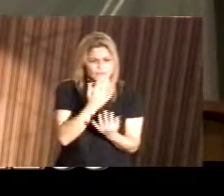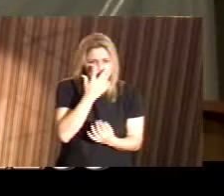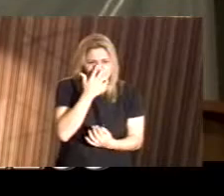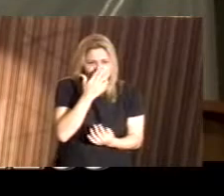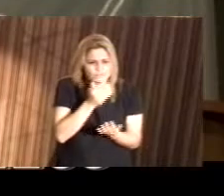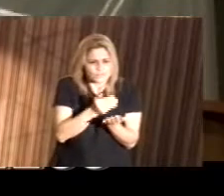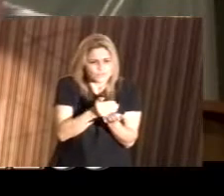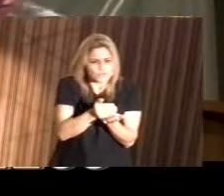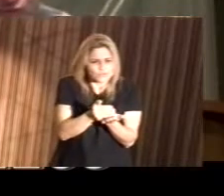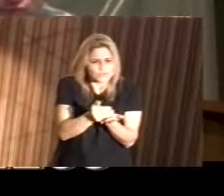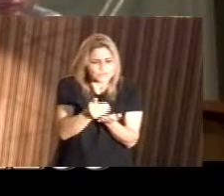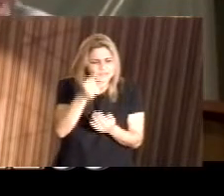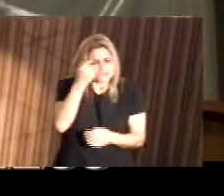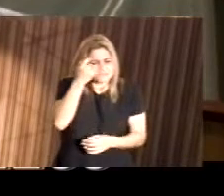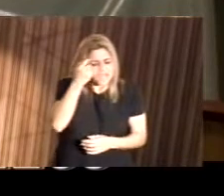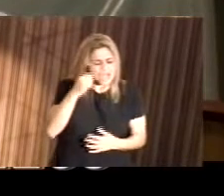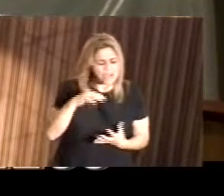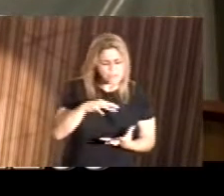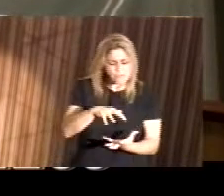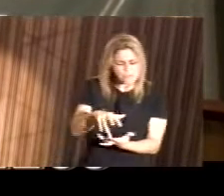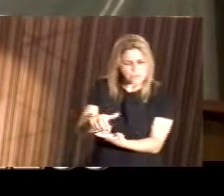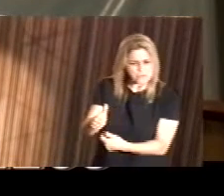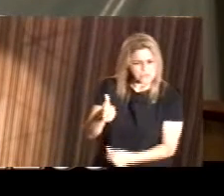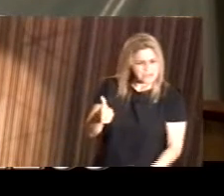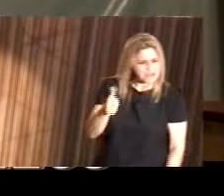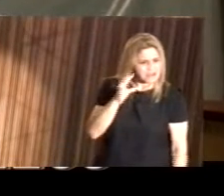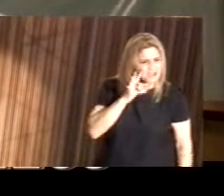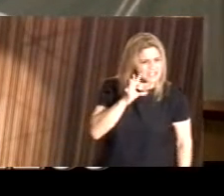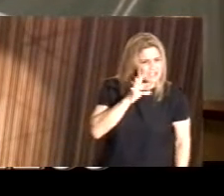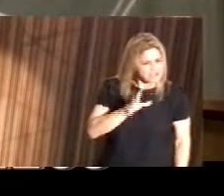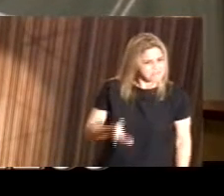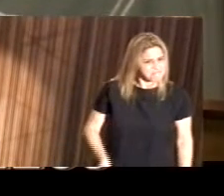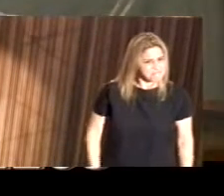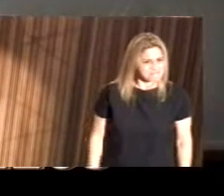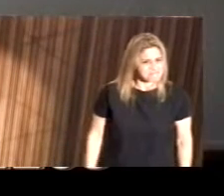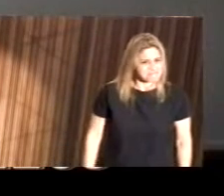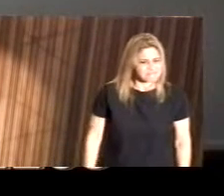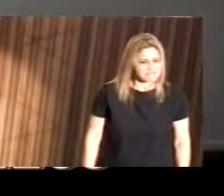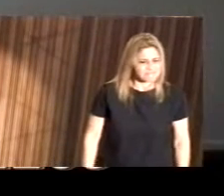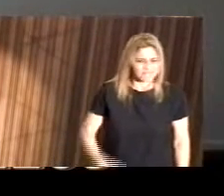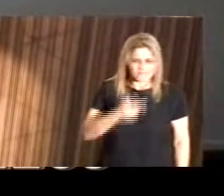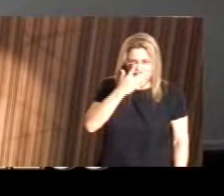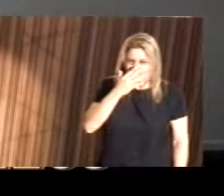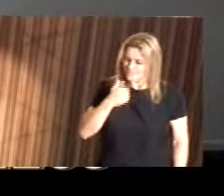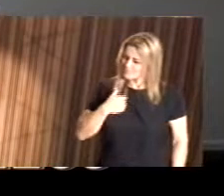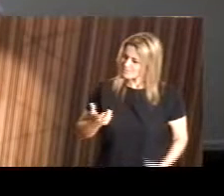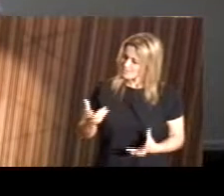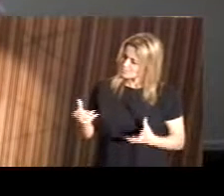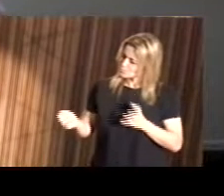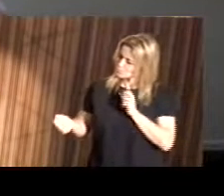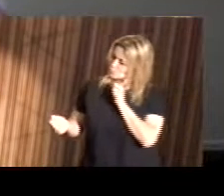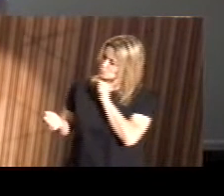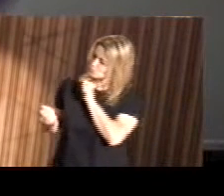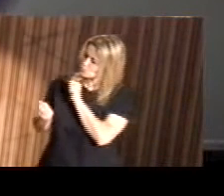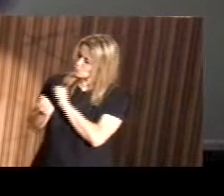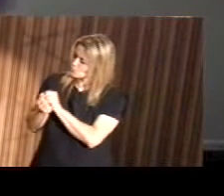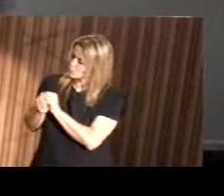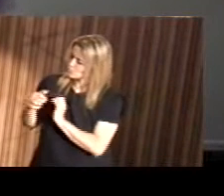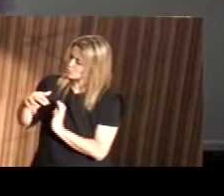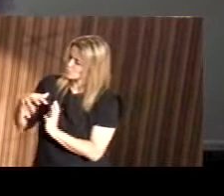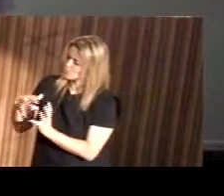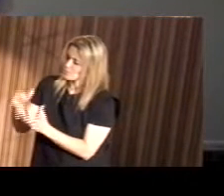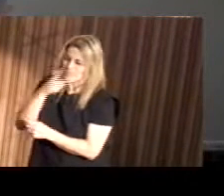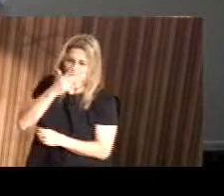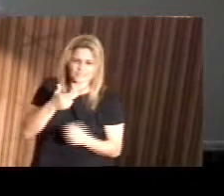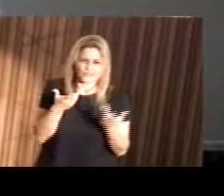se conformando com o mundo, a ponto de, para evitar uma guerra na